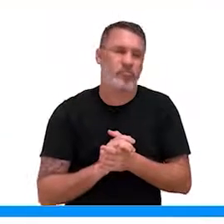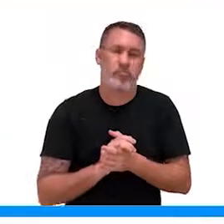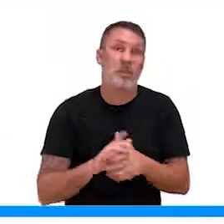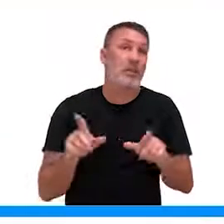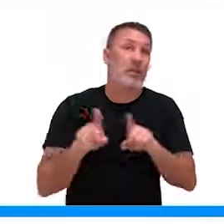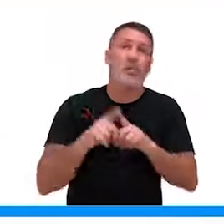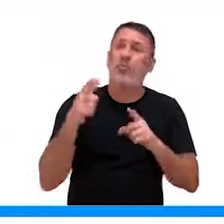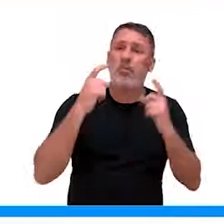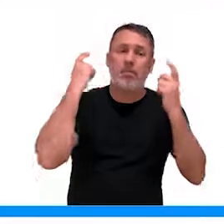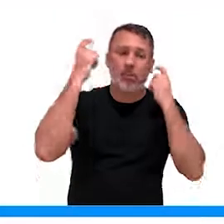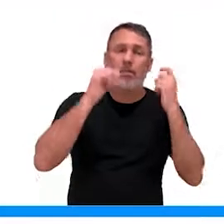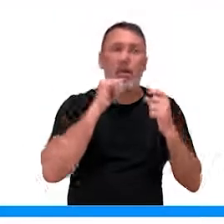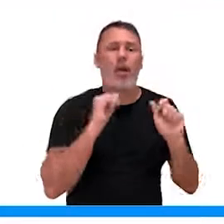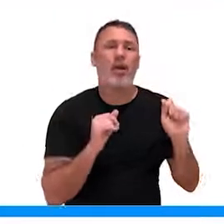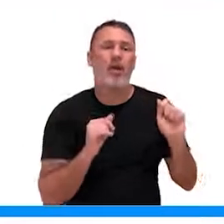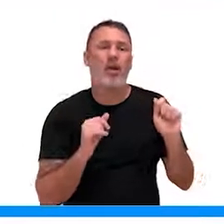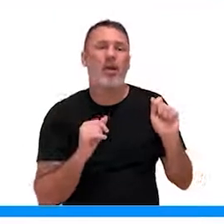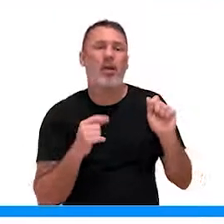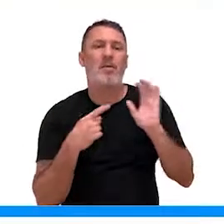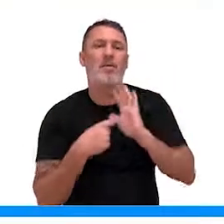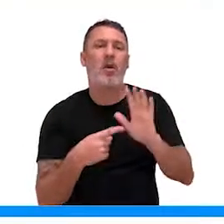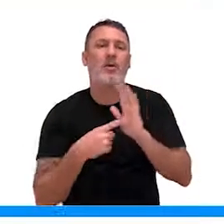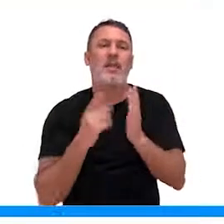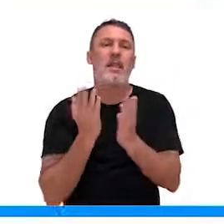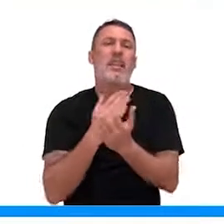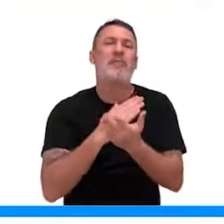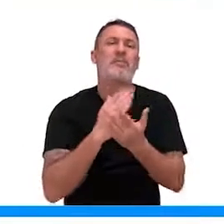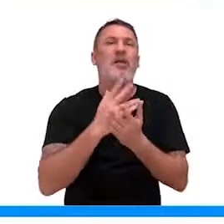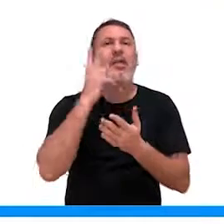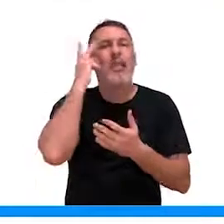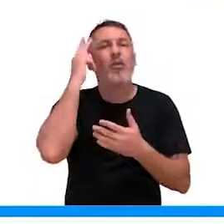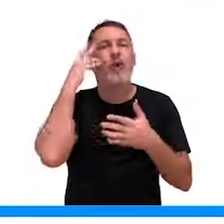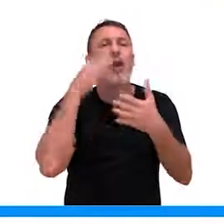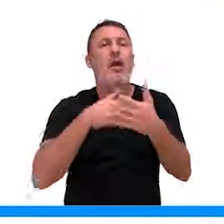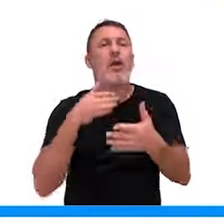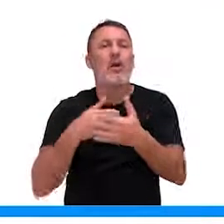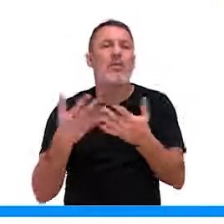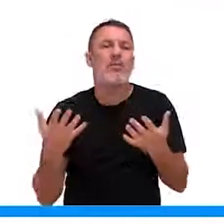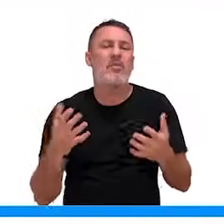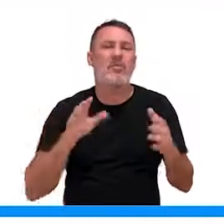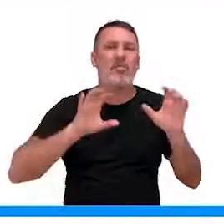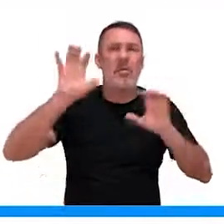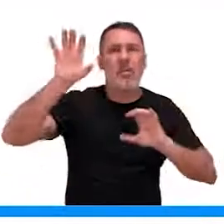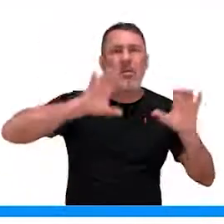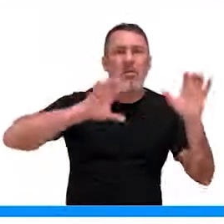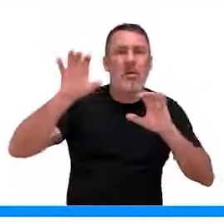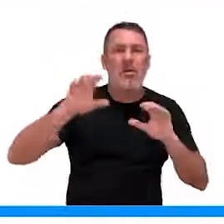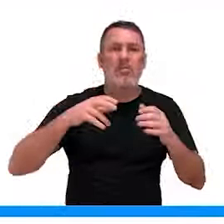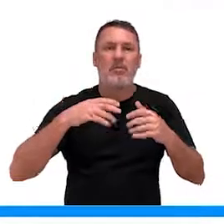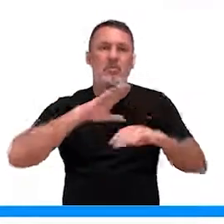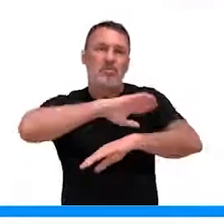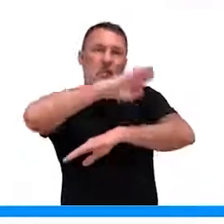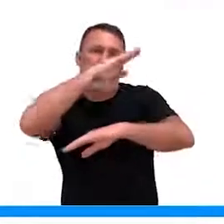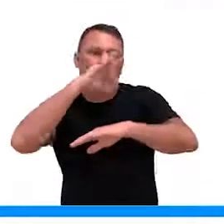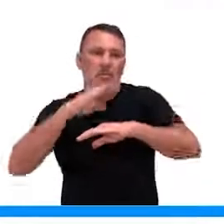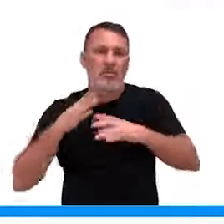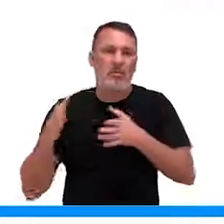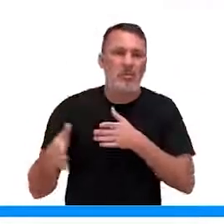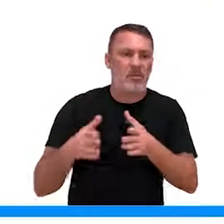como fala na letra A, com os limites naturais, com tipos climáticos ou formações geológicas, bacias